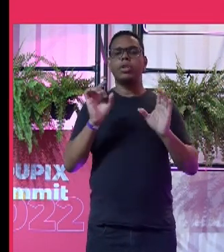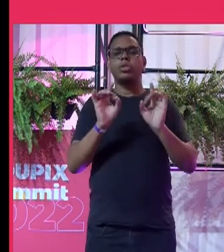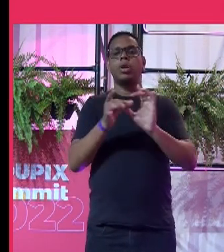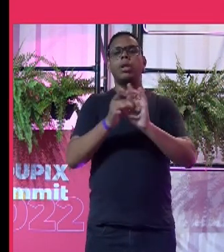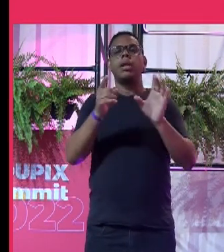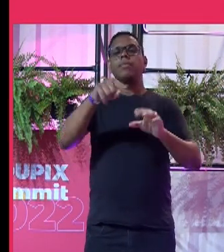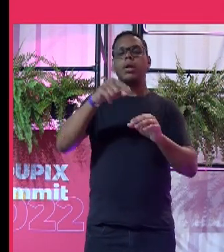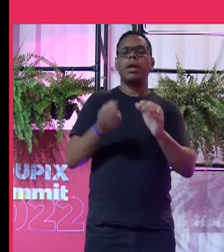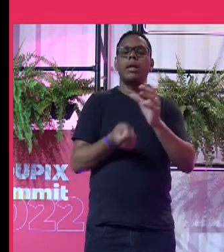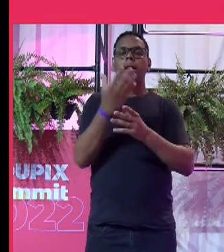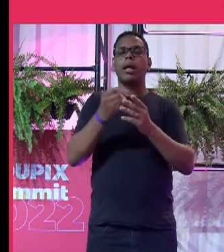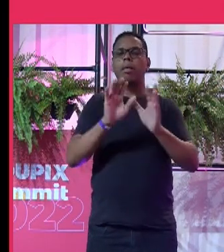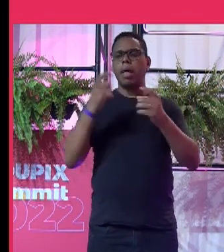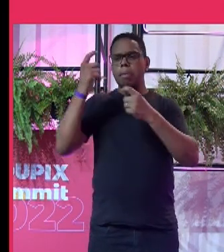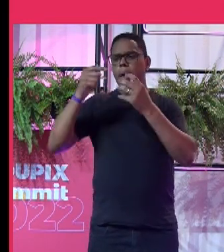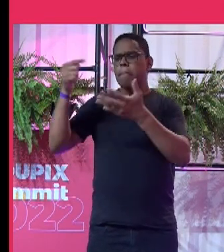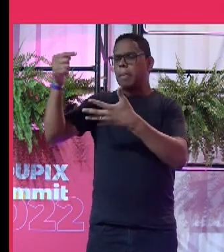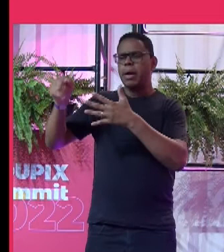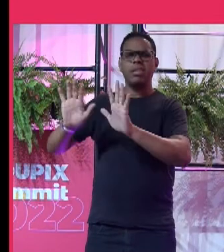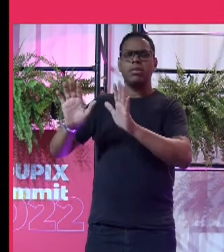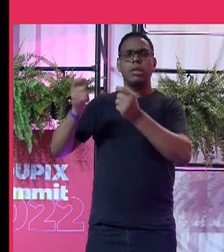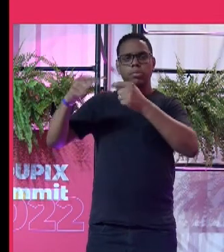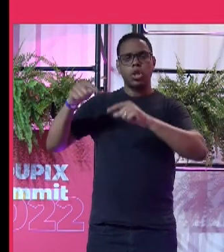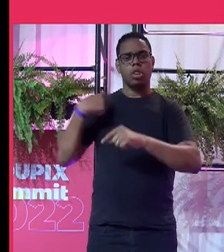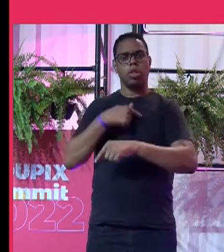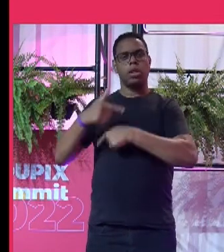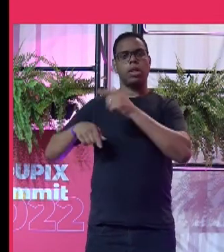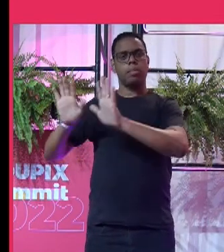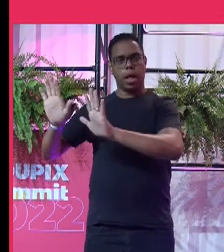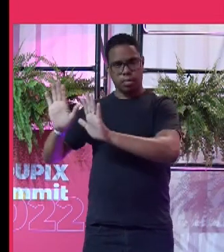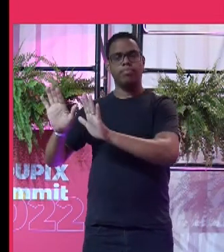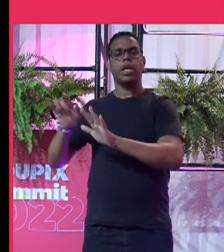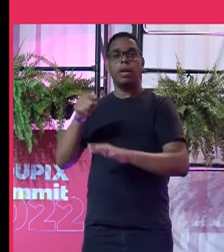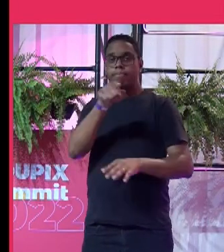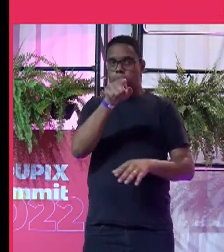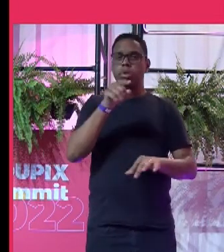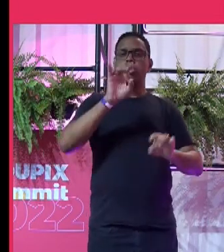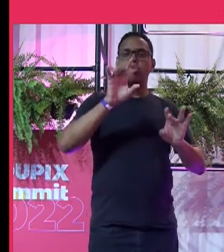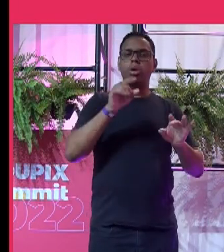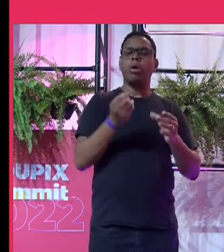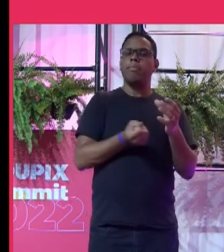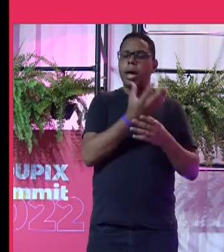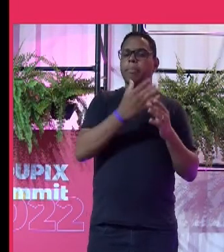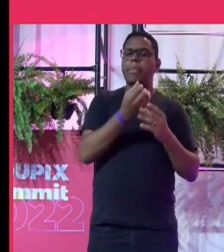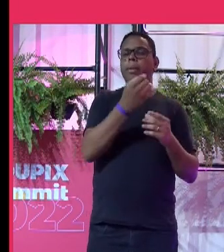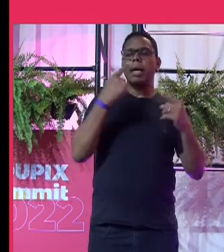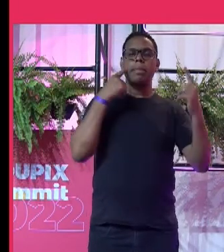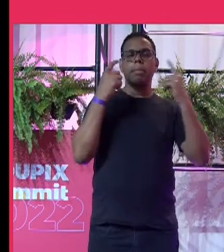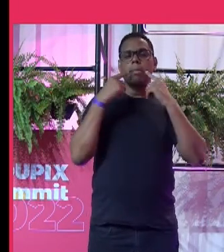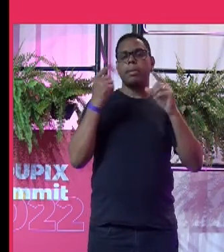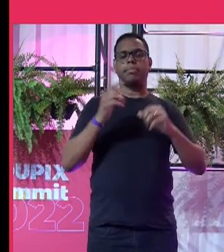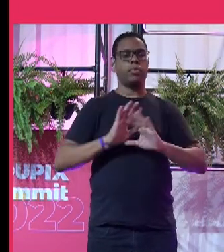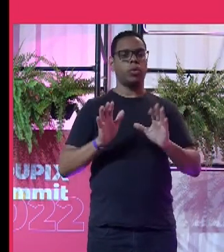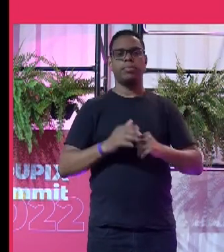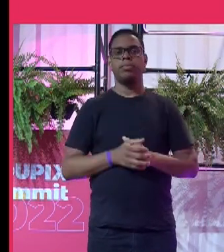criar conteúdo, que é o que vocês sabem fazer de melhor, e vocês têm que ter tempo para conseguir fazer isso.